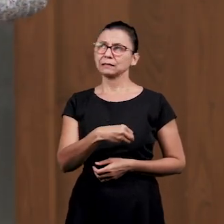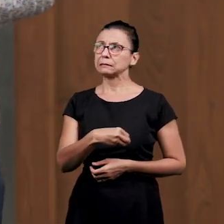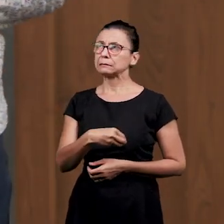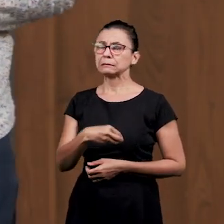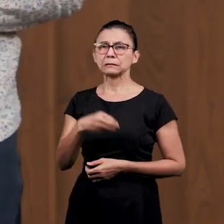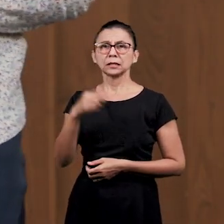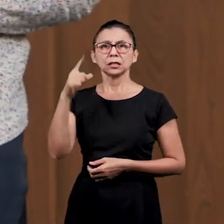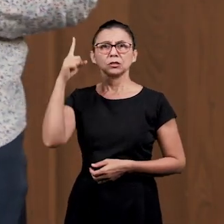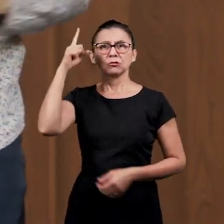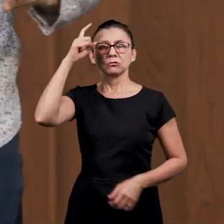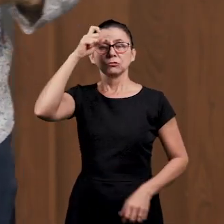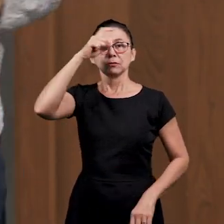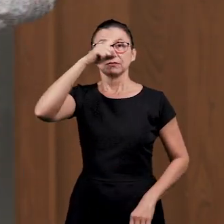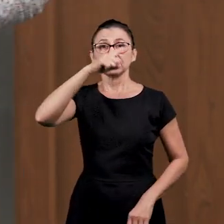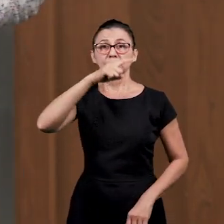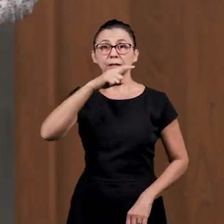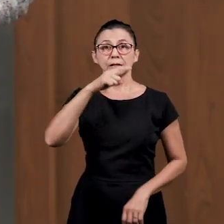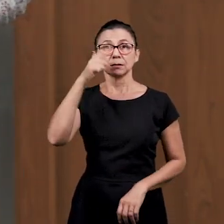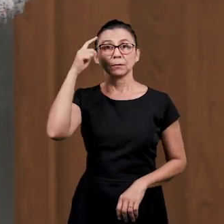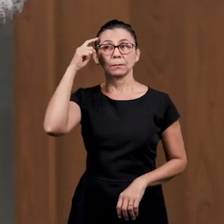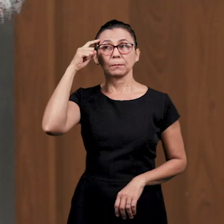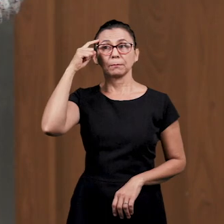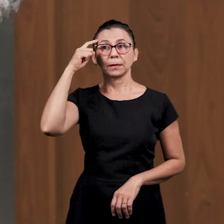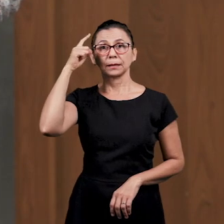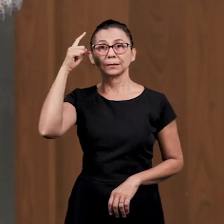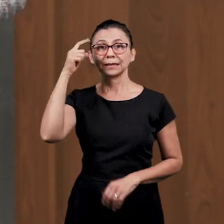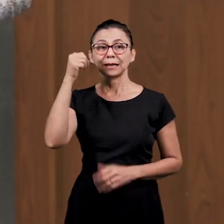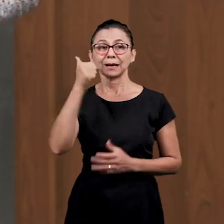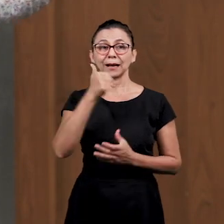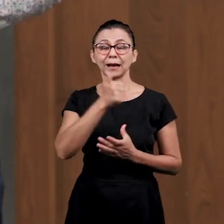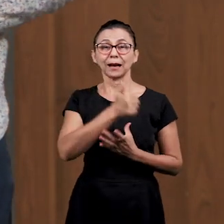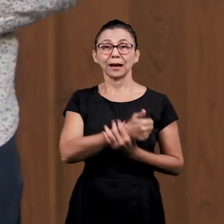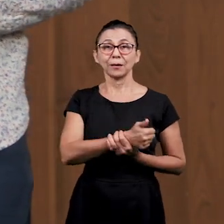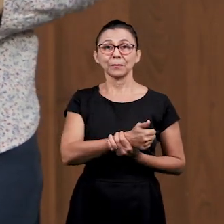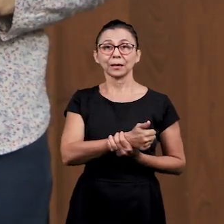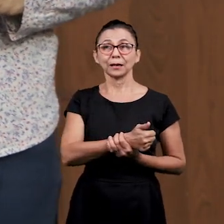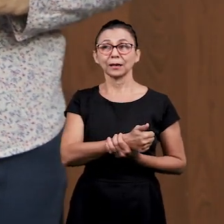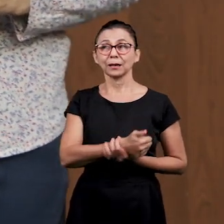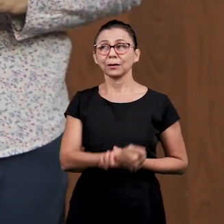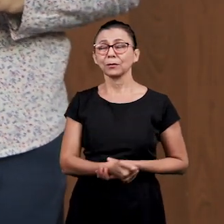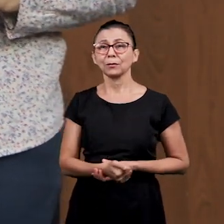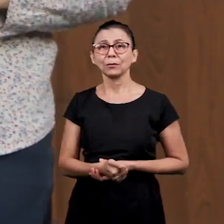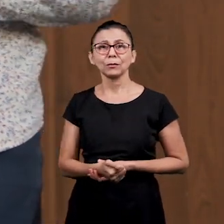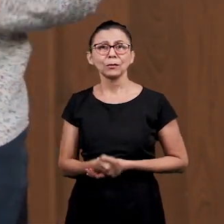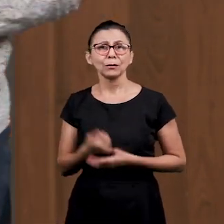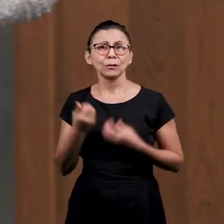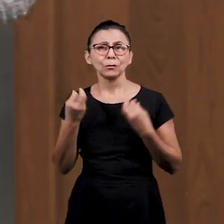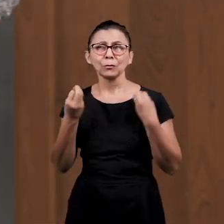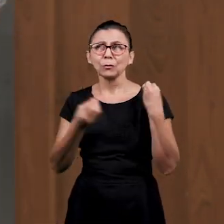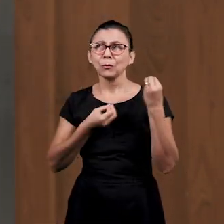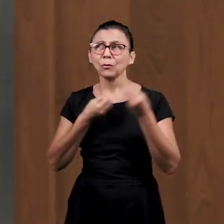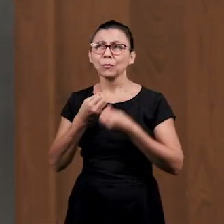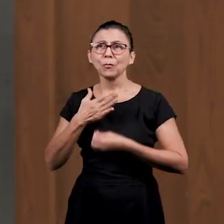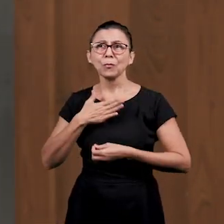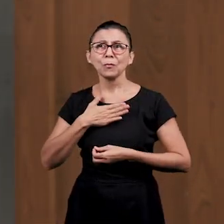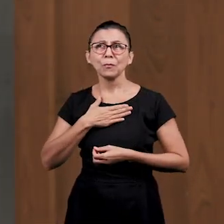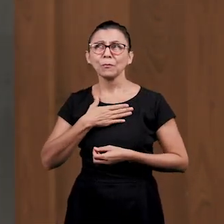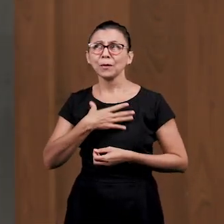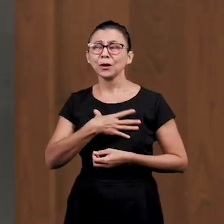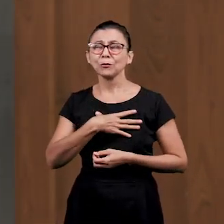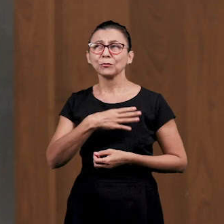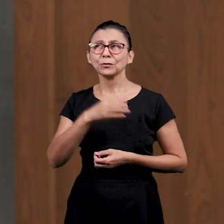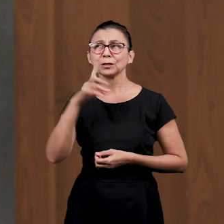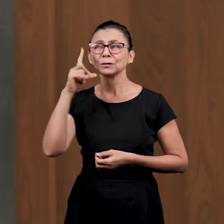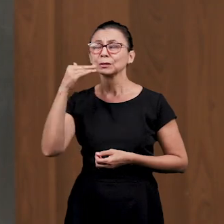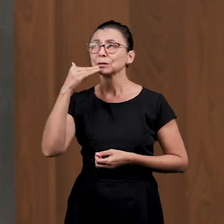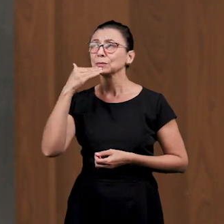difícil para Abraão deve ter sido, queridos. Isaque era o filho da velhice, era